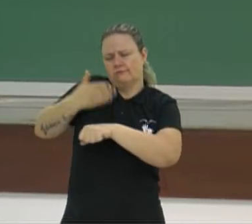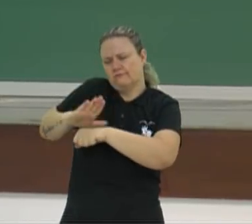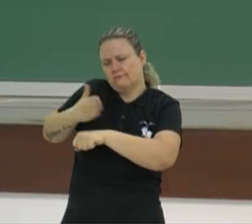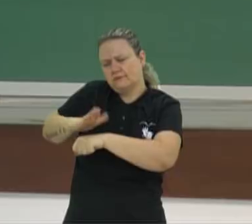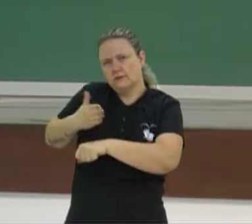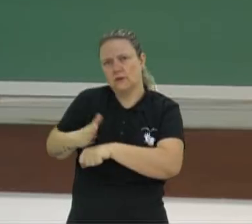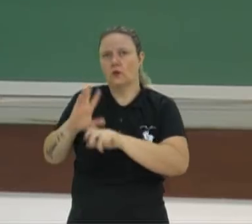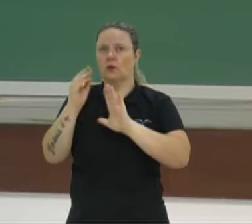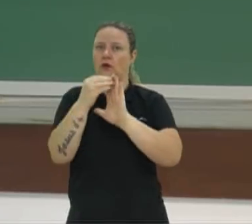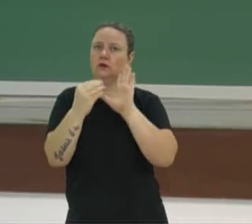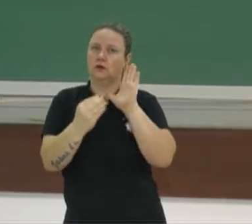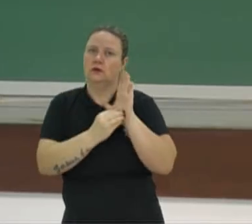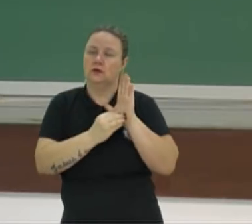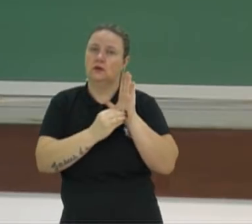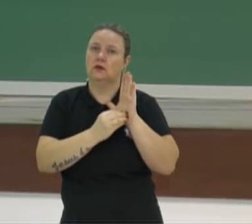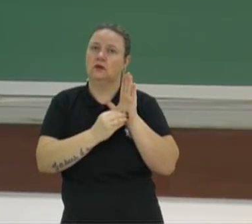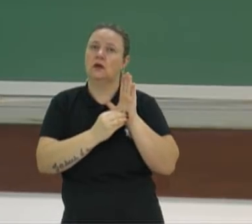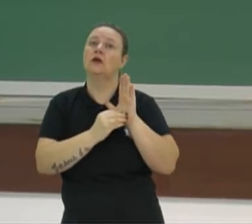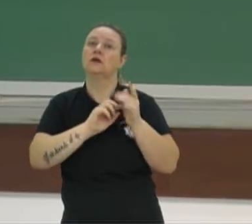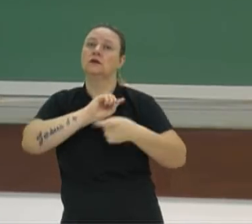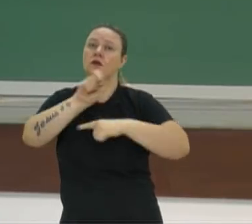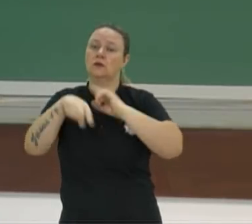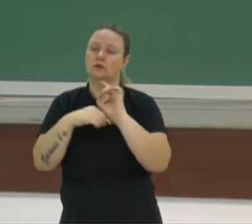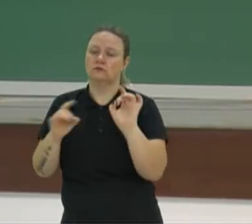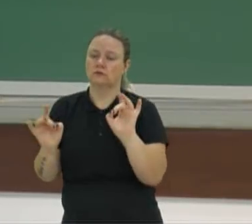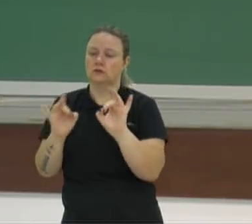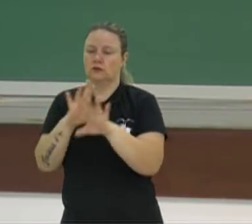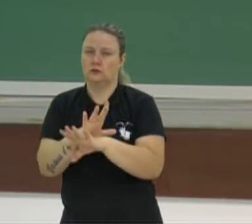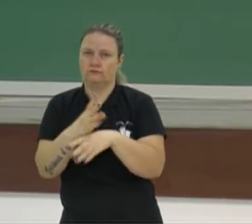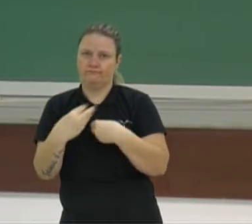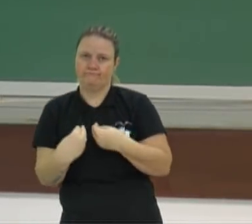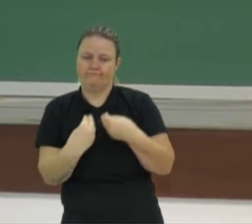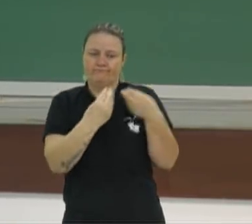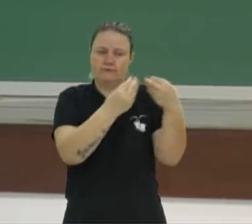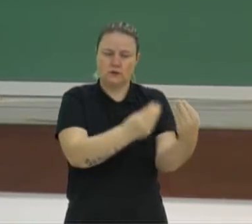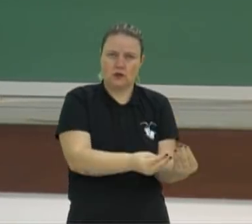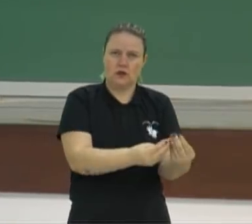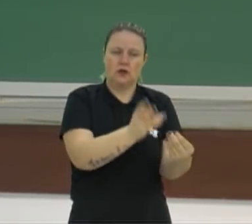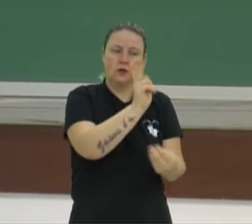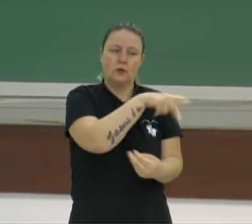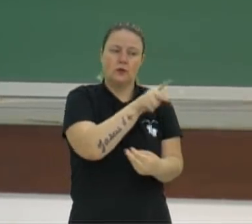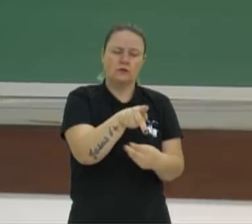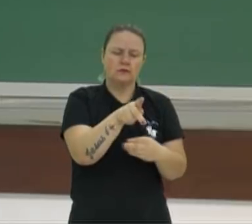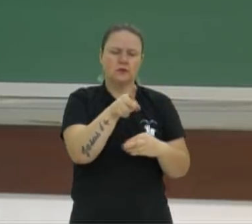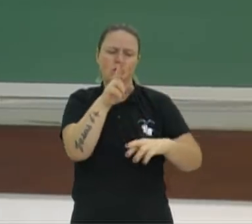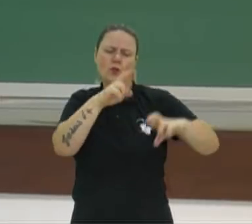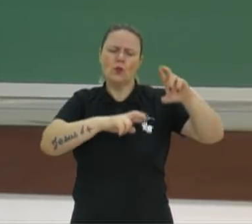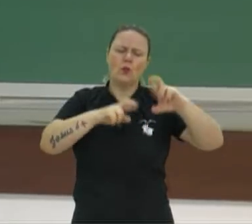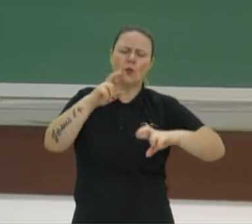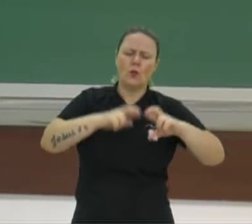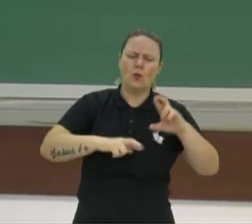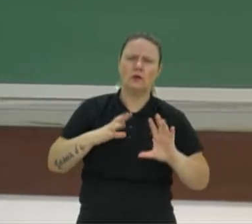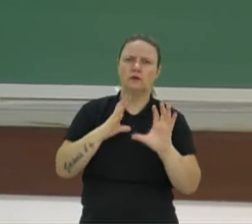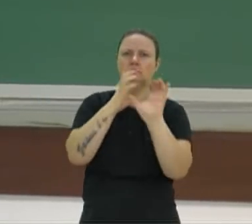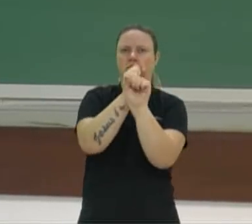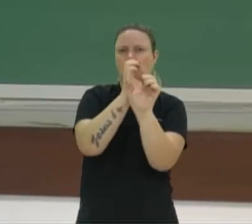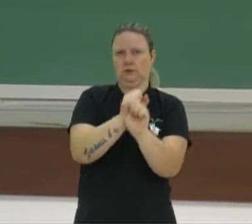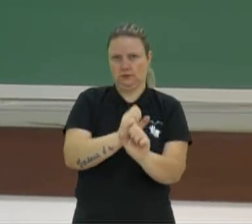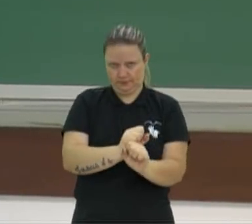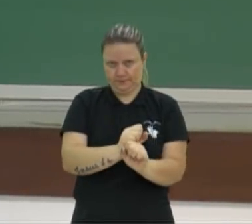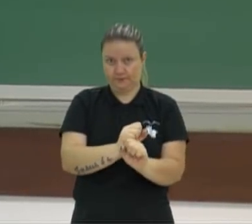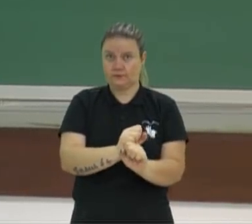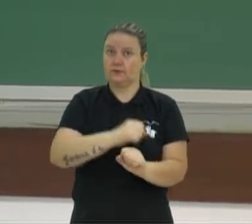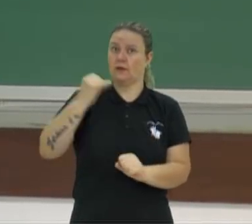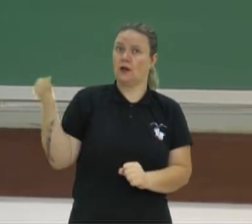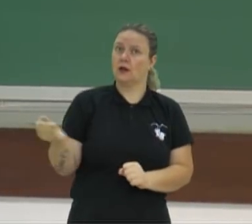o conteúdo das aulas, exercitar, né? E também ser avaliado pelo seu professor, pela sua professora. Muito importante